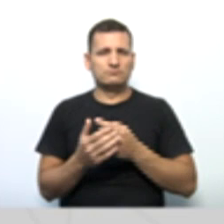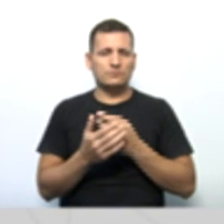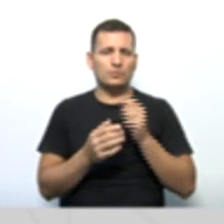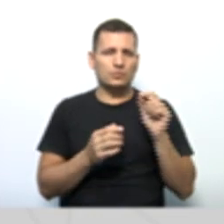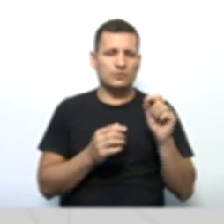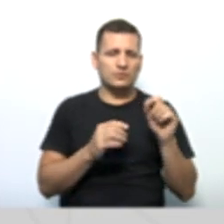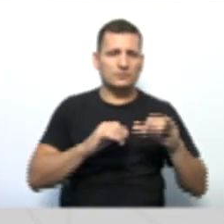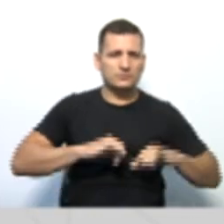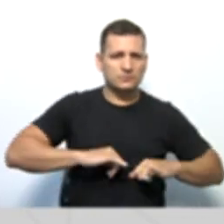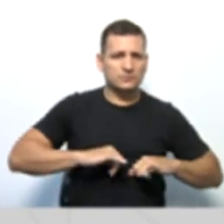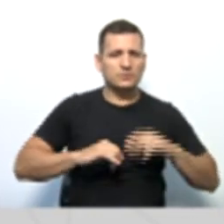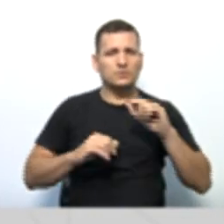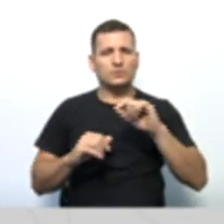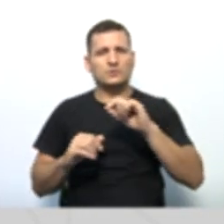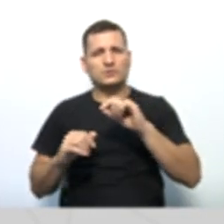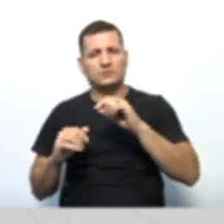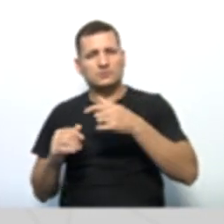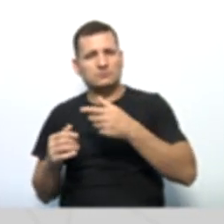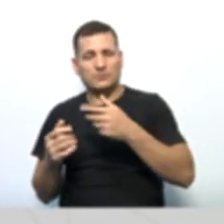causa sofrimento.